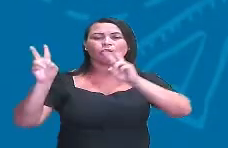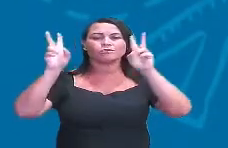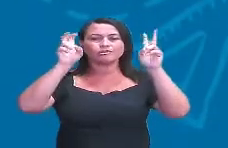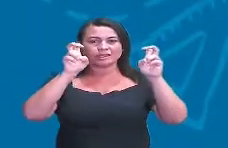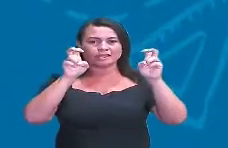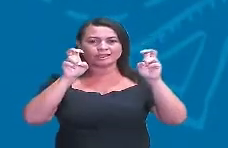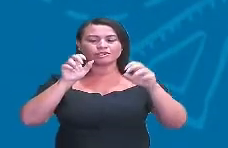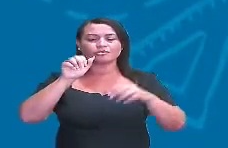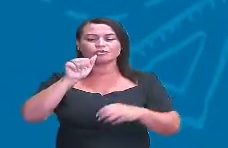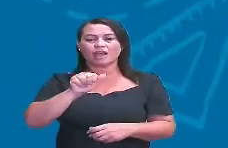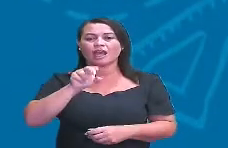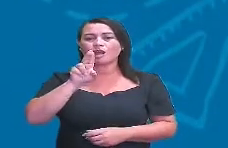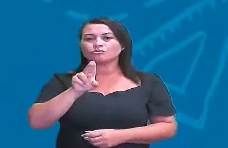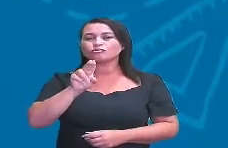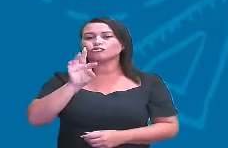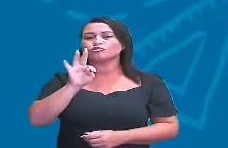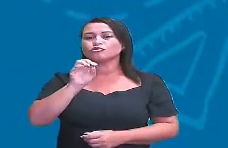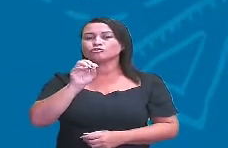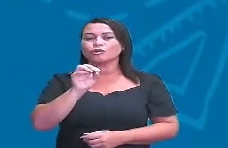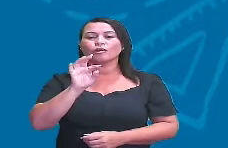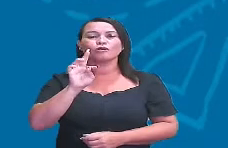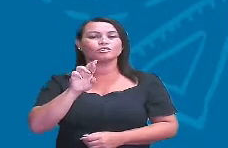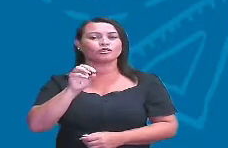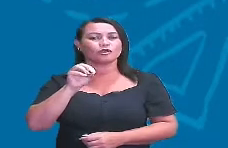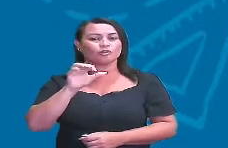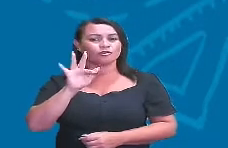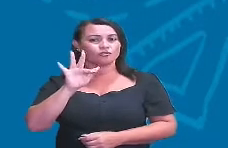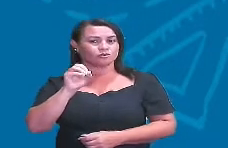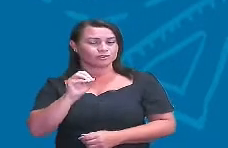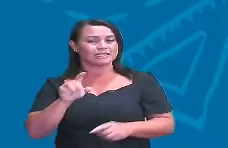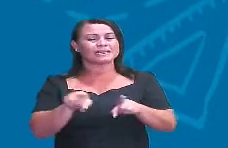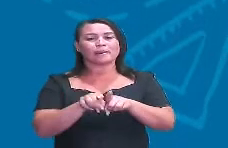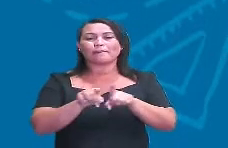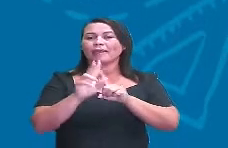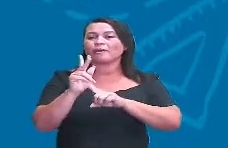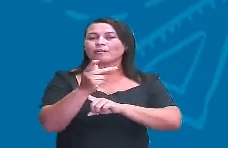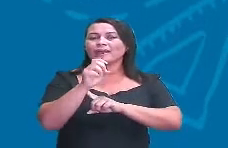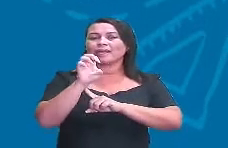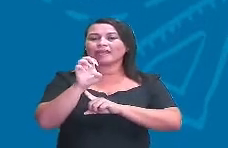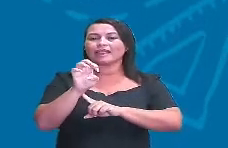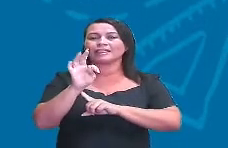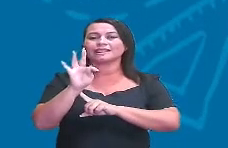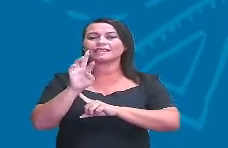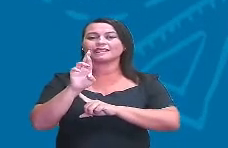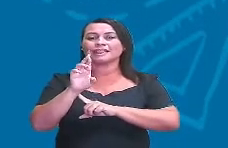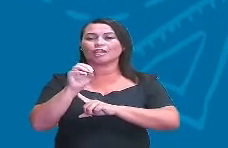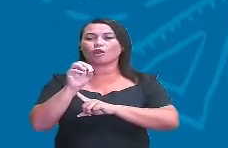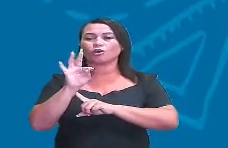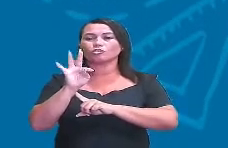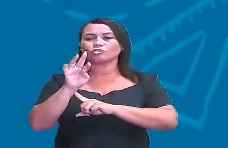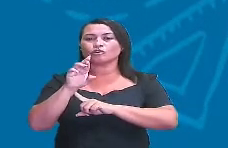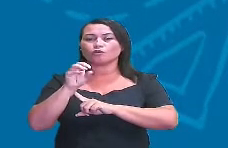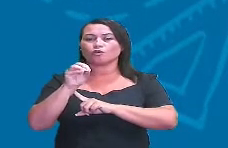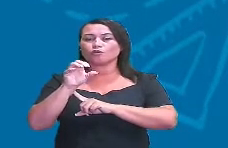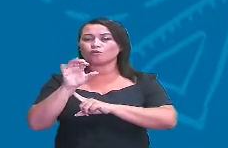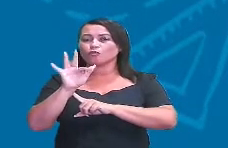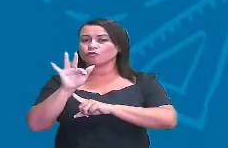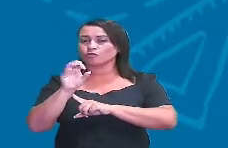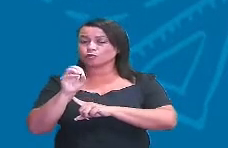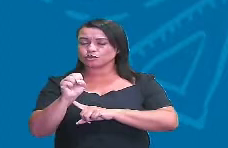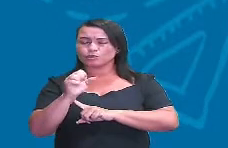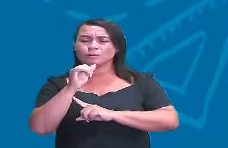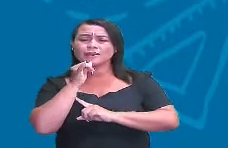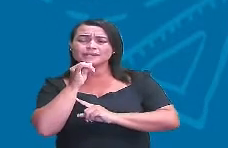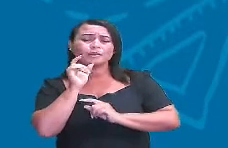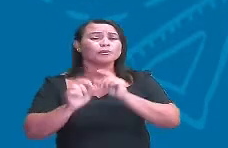seres autótrofos e heterótrofos, tá certo? Ou seja, aqueles seres, aqueles organismos,